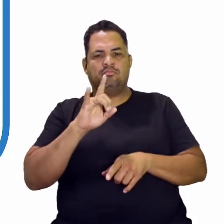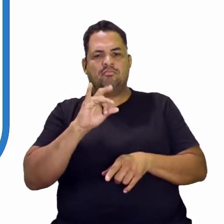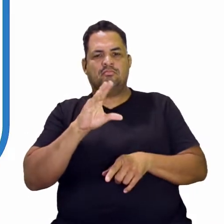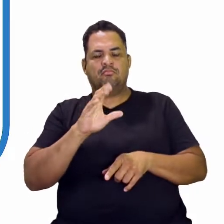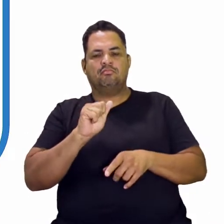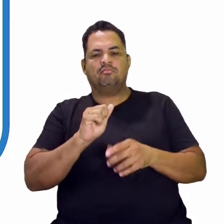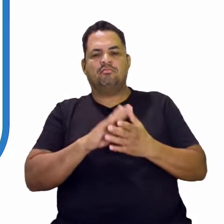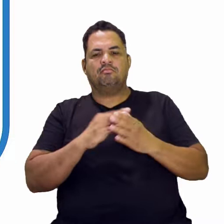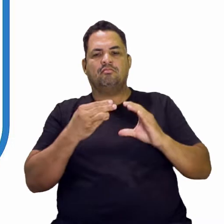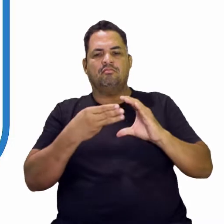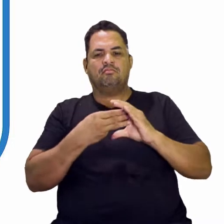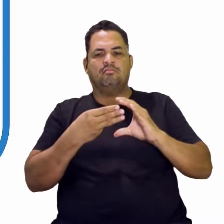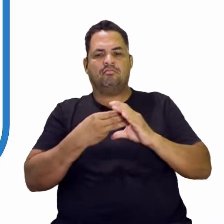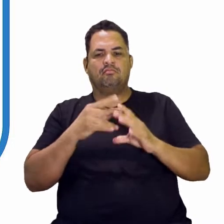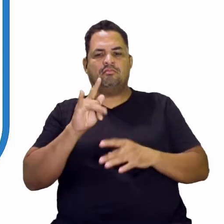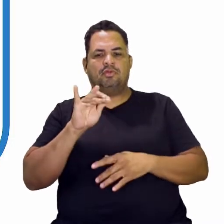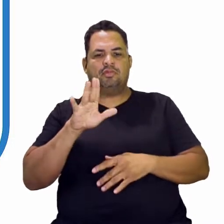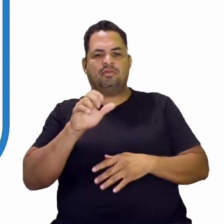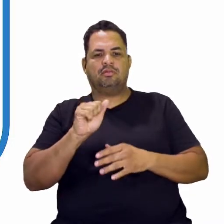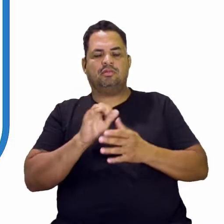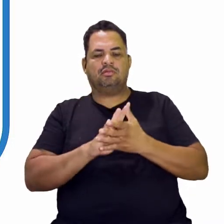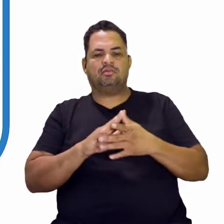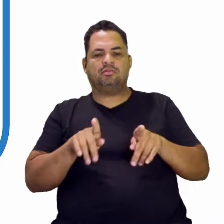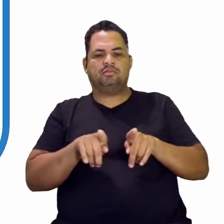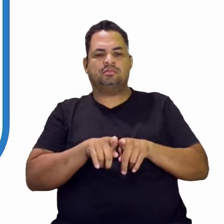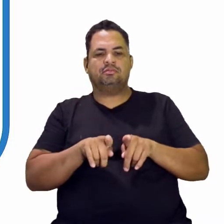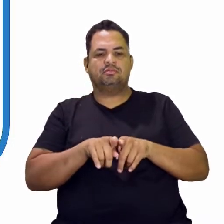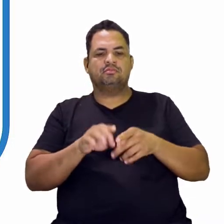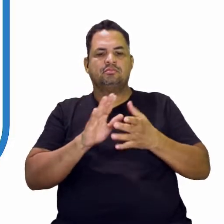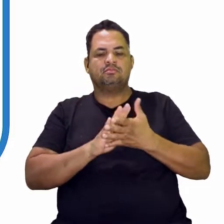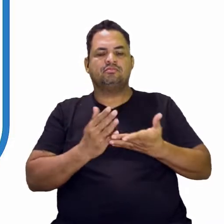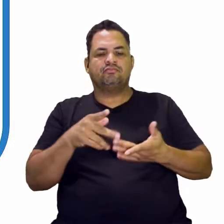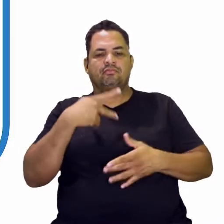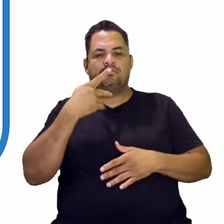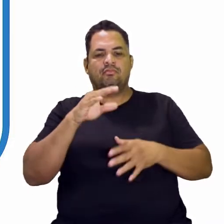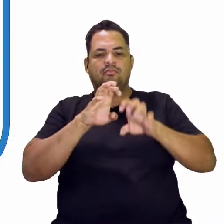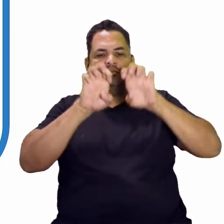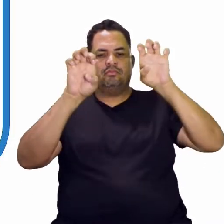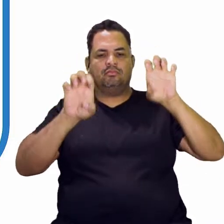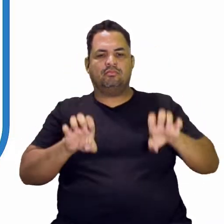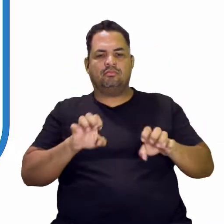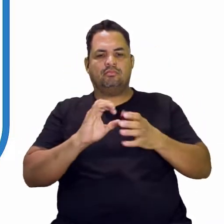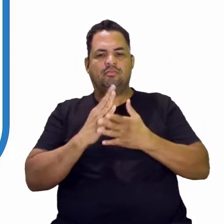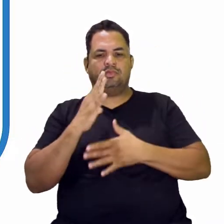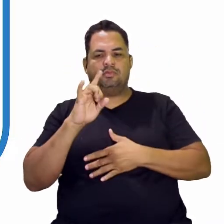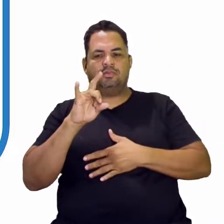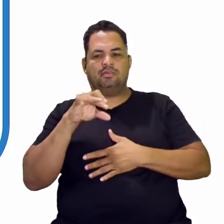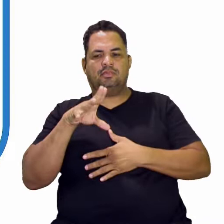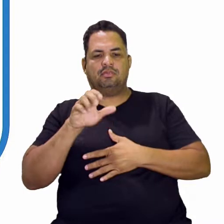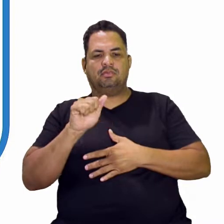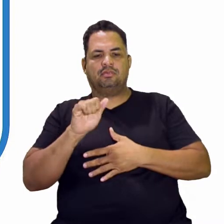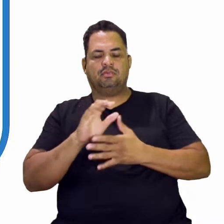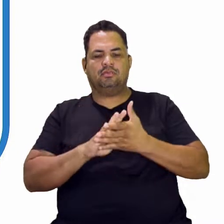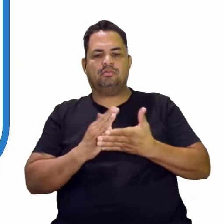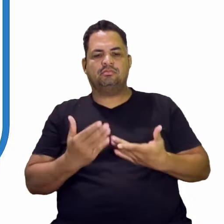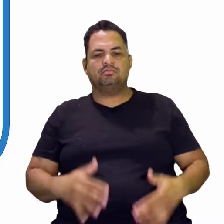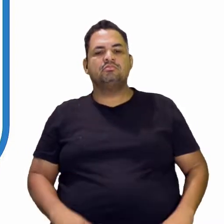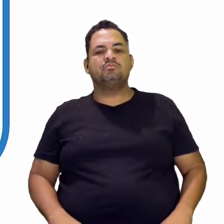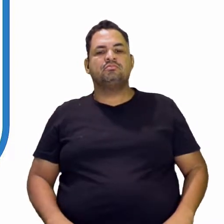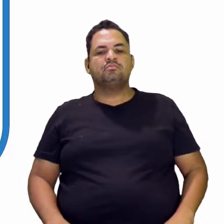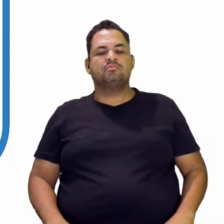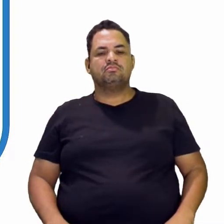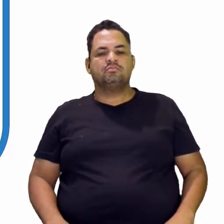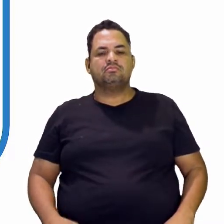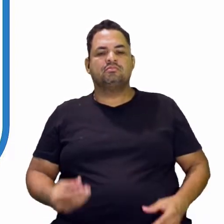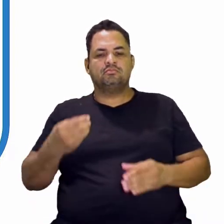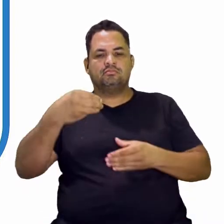células procariontes e das células eucariontes. Vamos falar das estruturas citoplasmáticas, aquelas pequenininhas que ficam